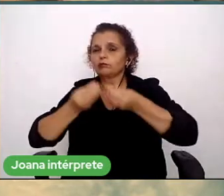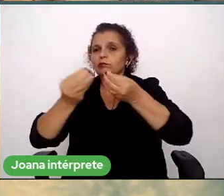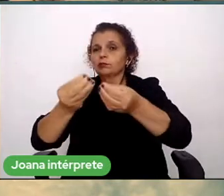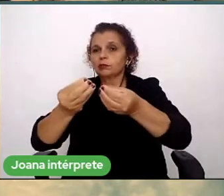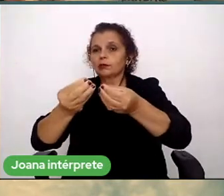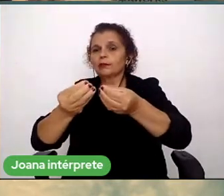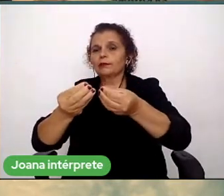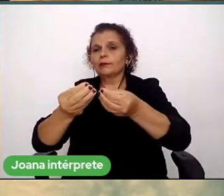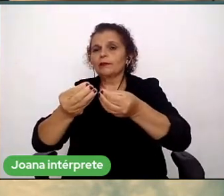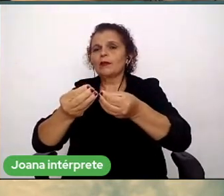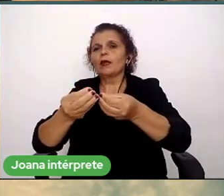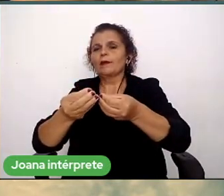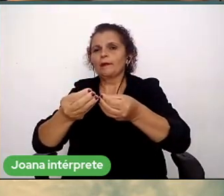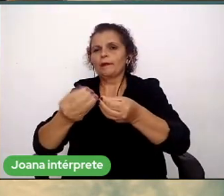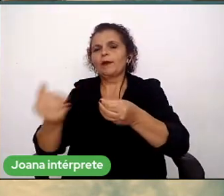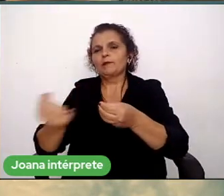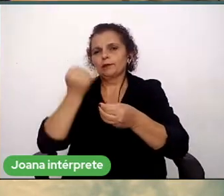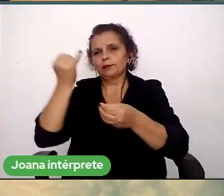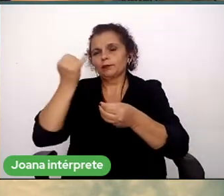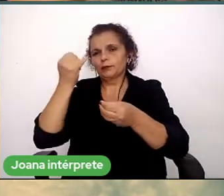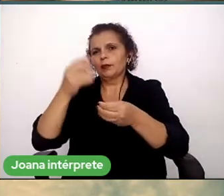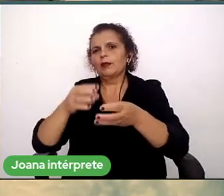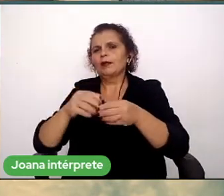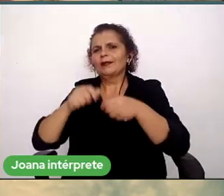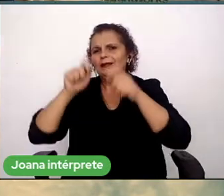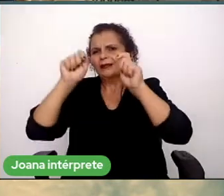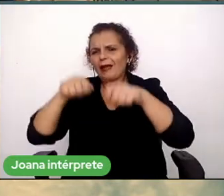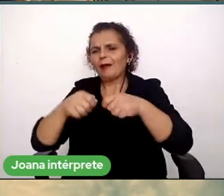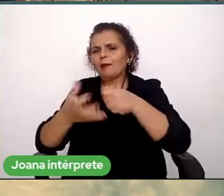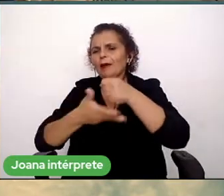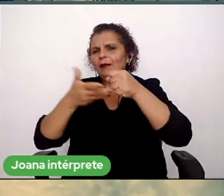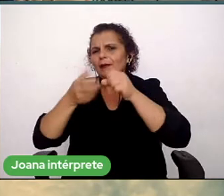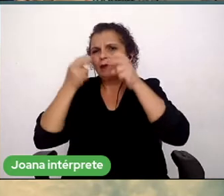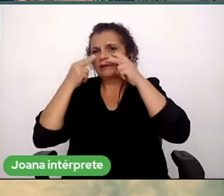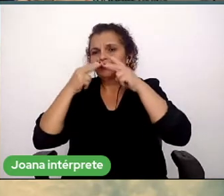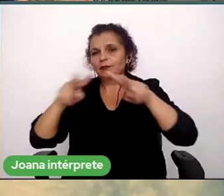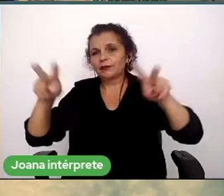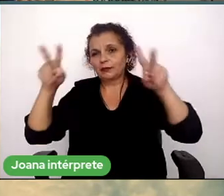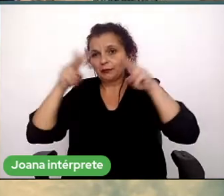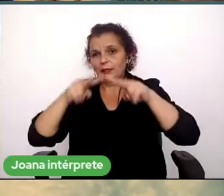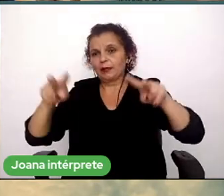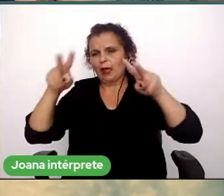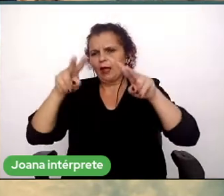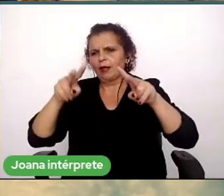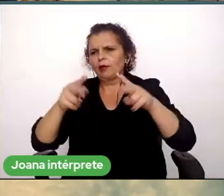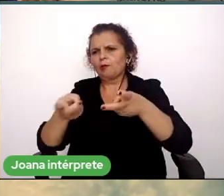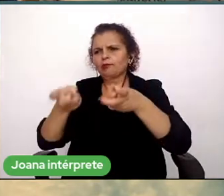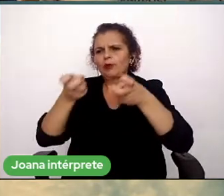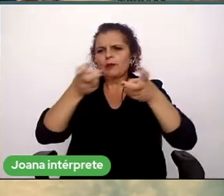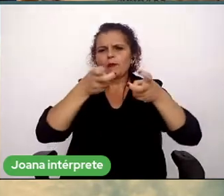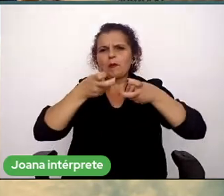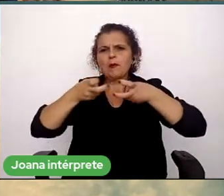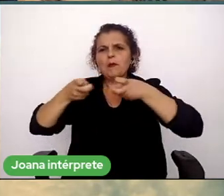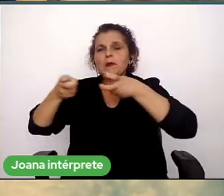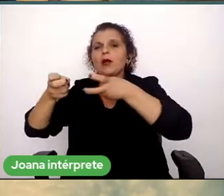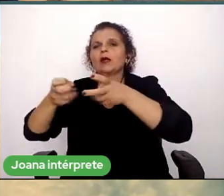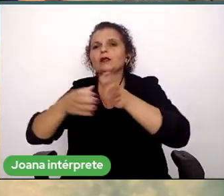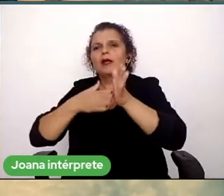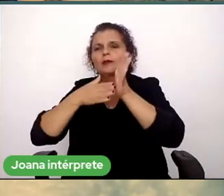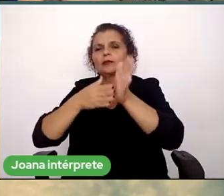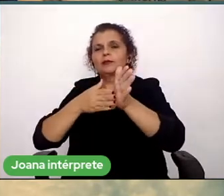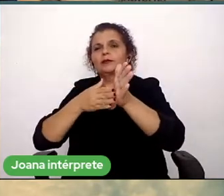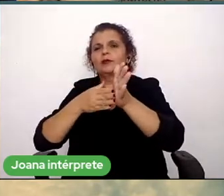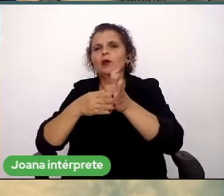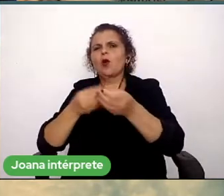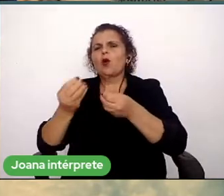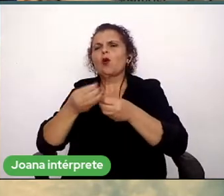que são muito importantes porque tá da basicamente vai dar visibilidade no que o time está fazendo então quando eu falei rastreamento por exemplo